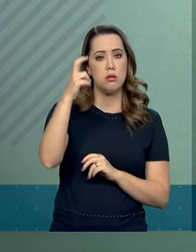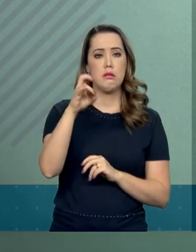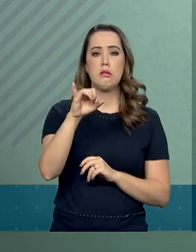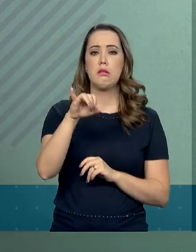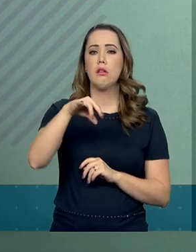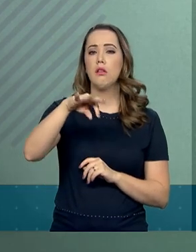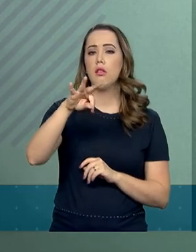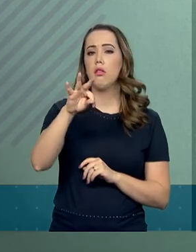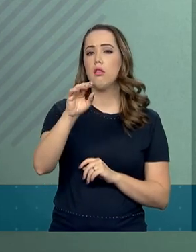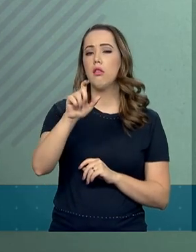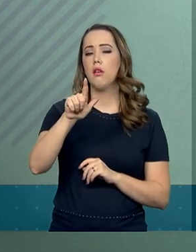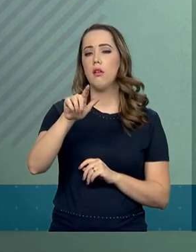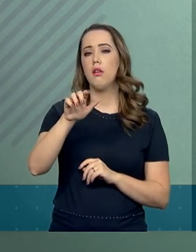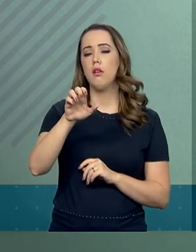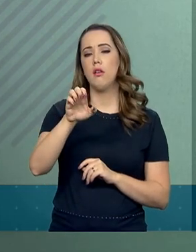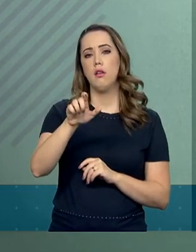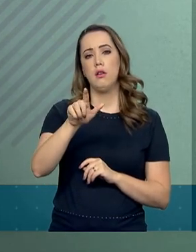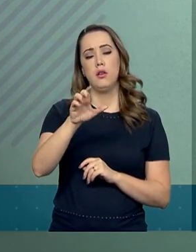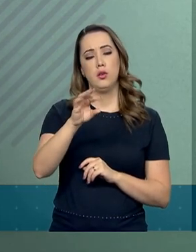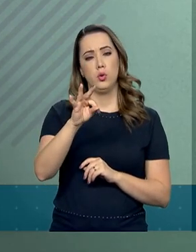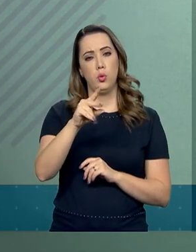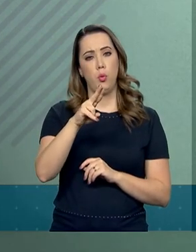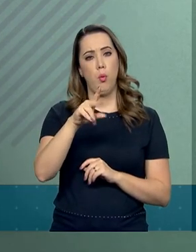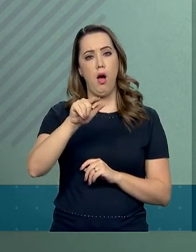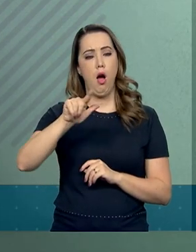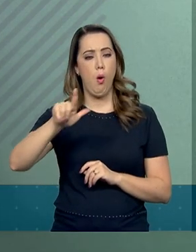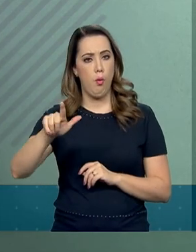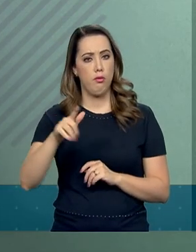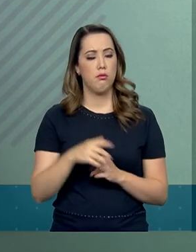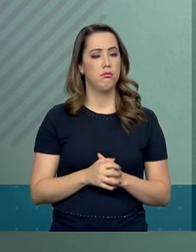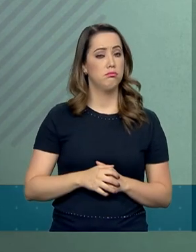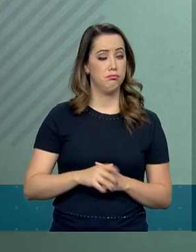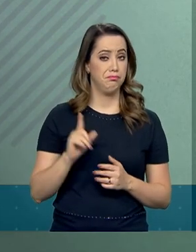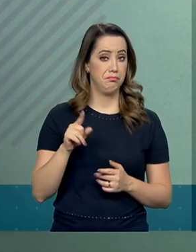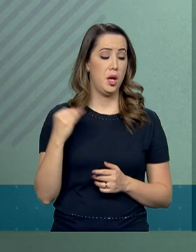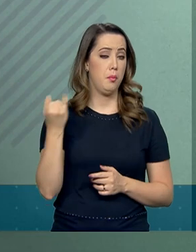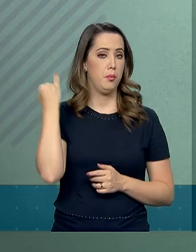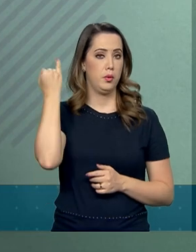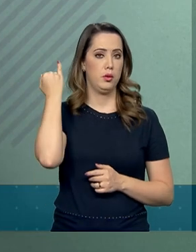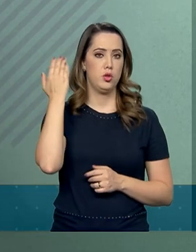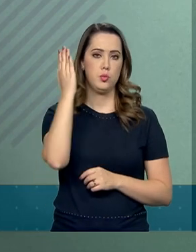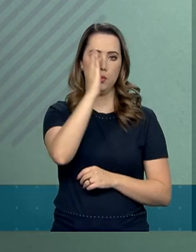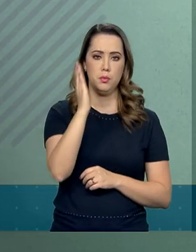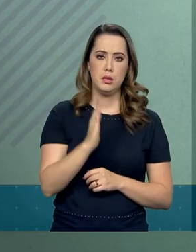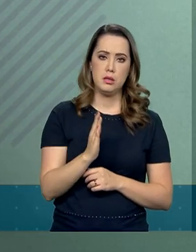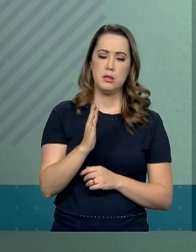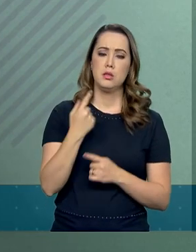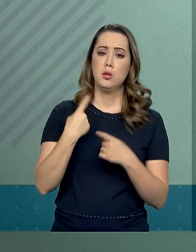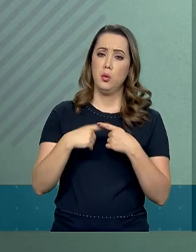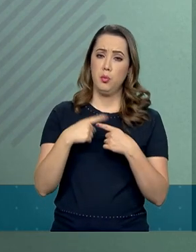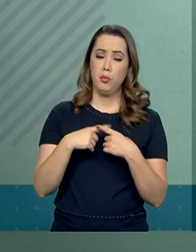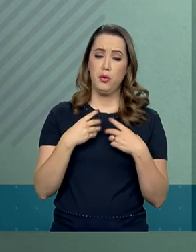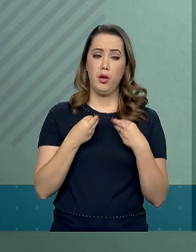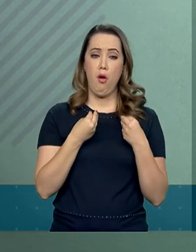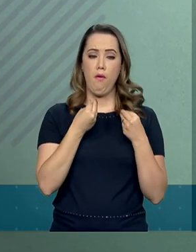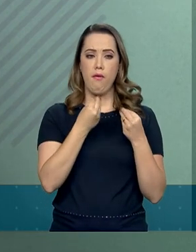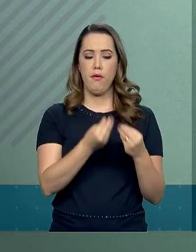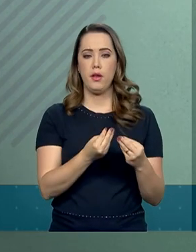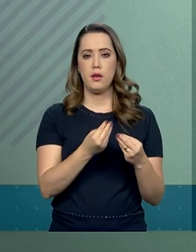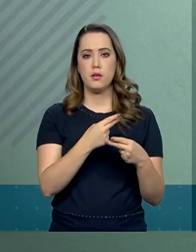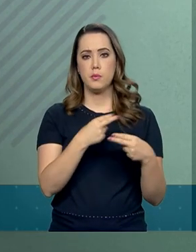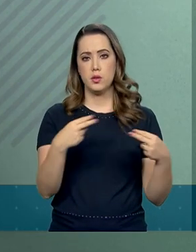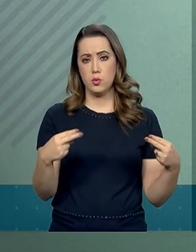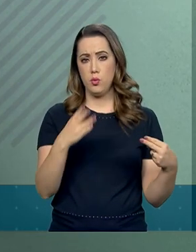o acordo propiciará um incremento de competitividade da economia brasileira ao garantir para os